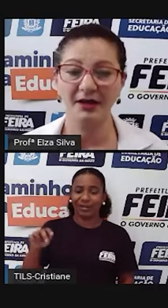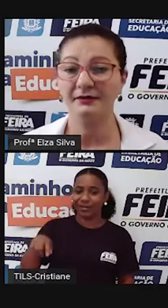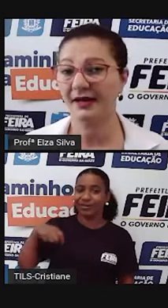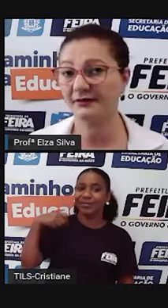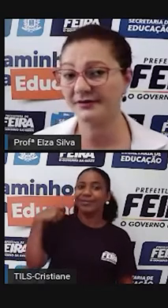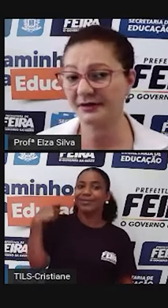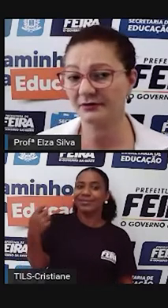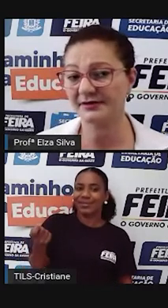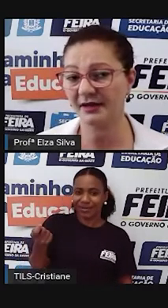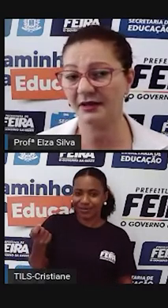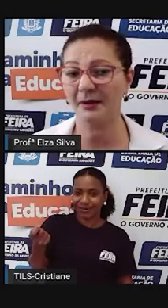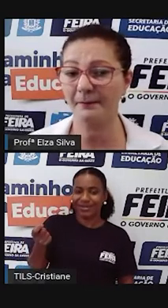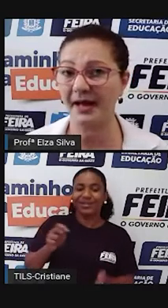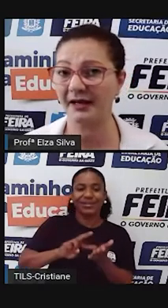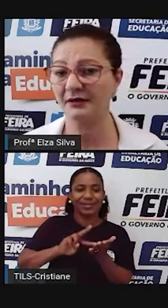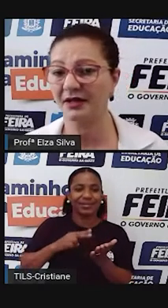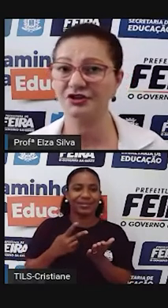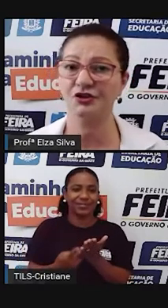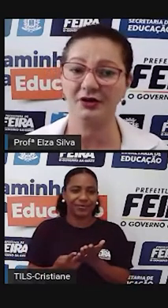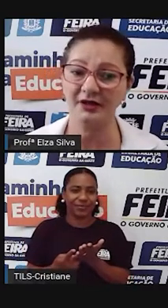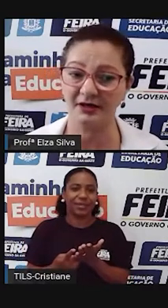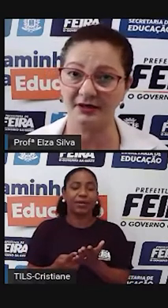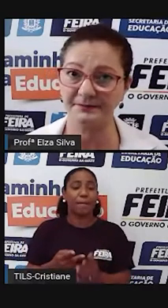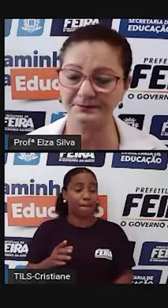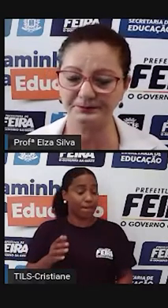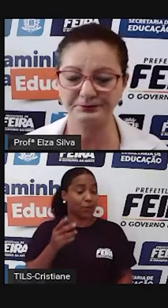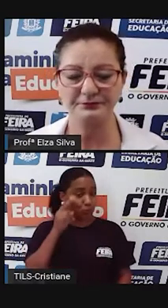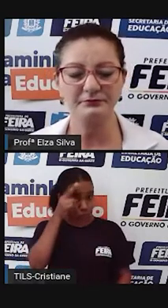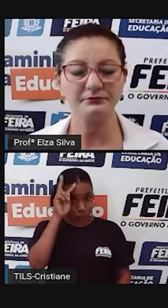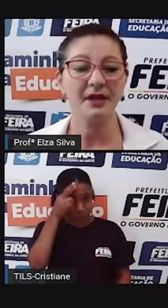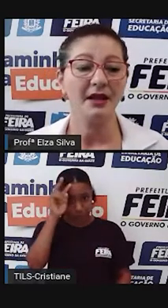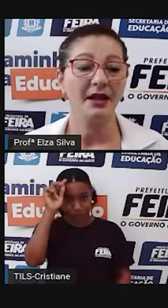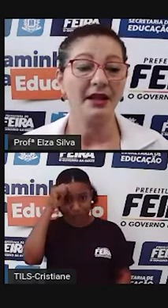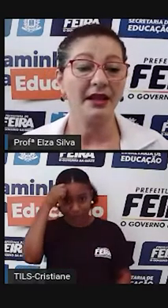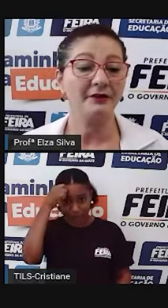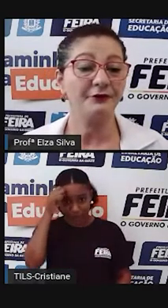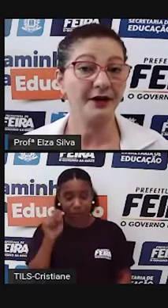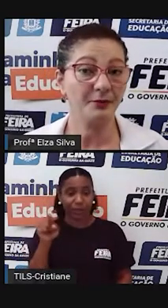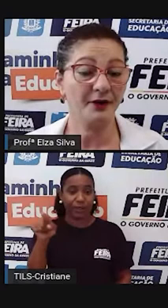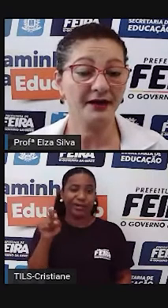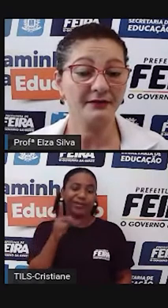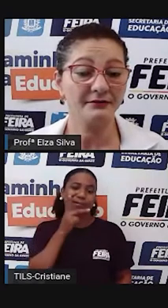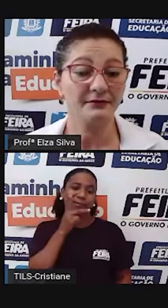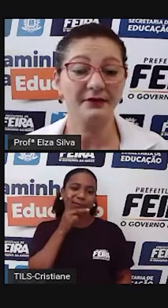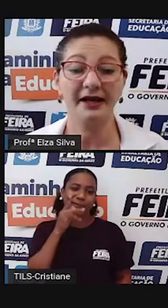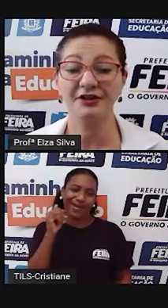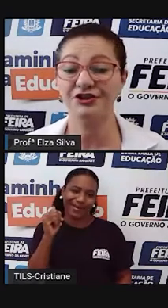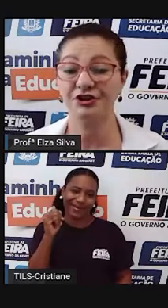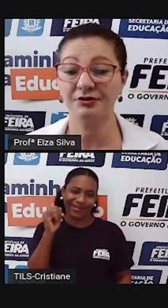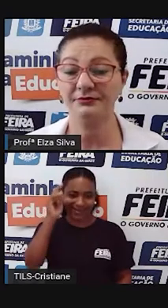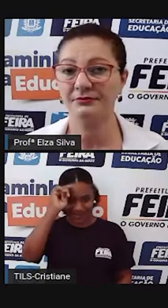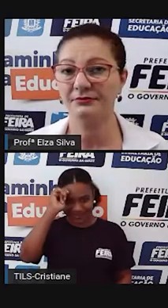history. Traduzindo, seria pai da história negra. In February